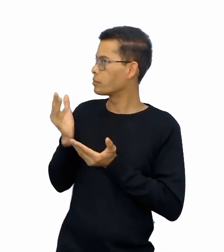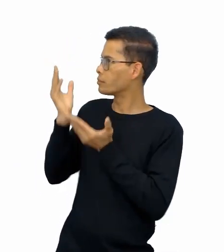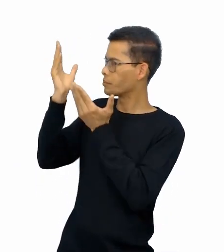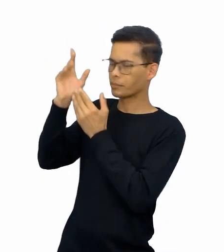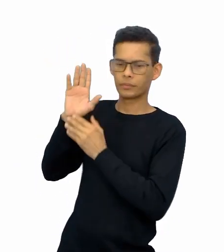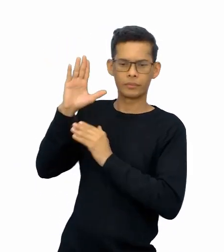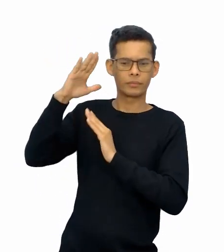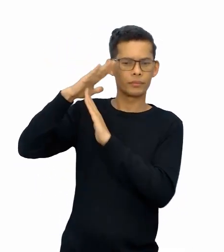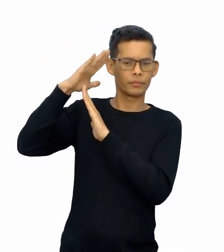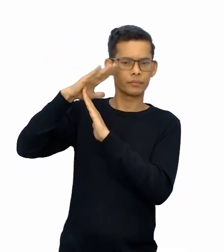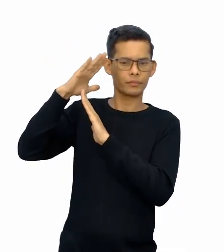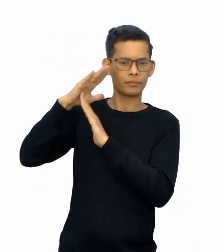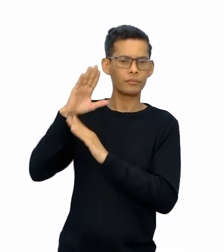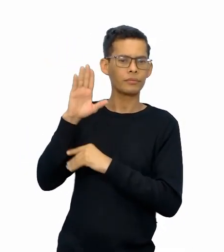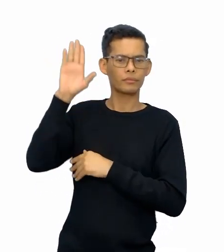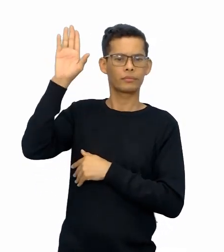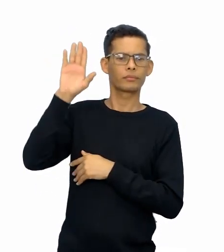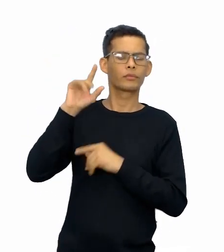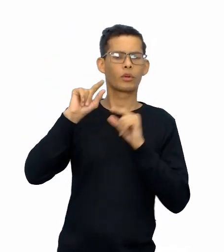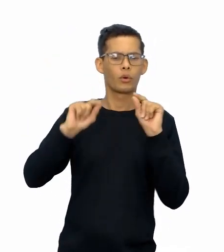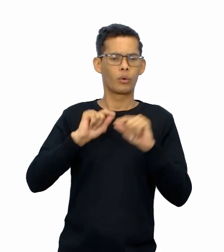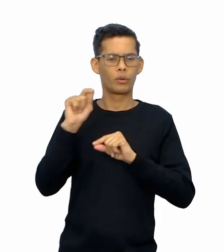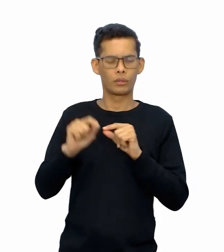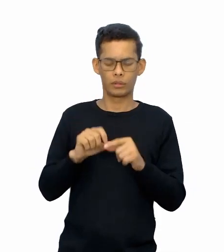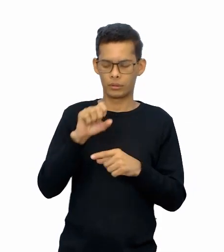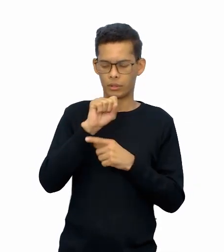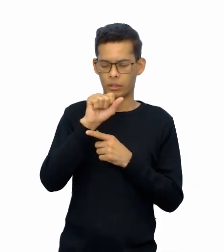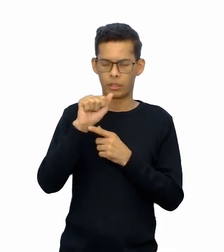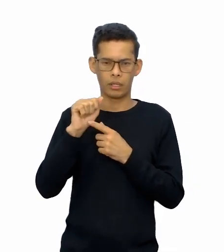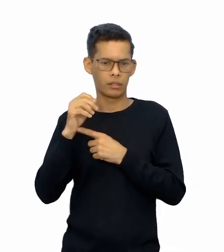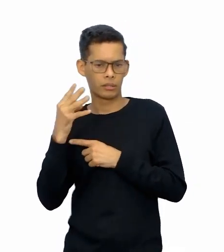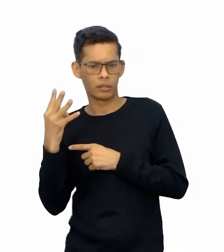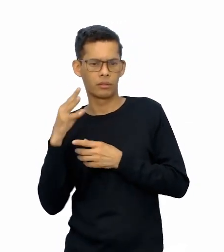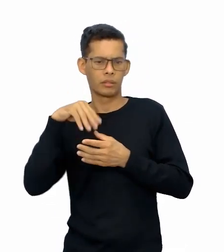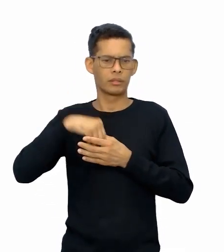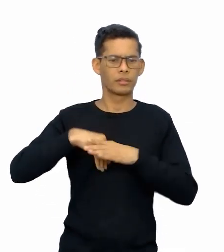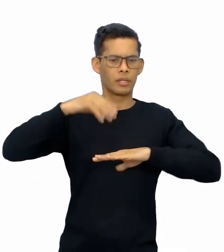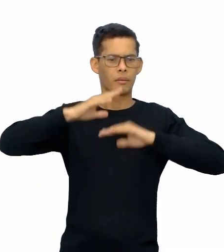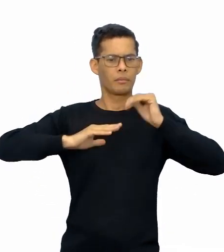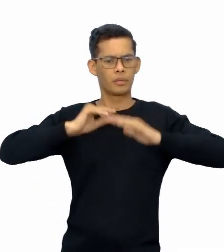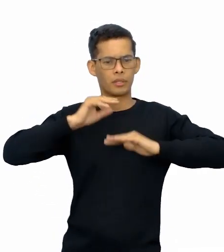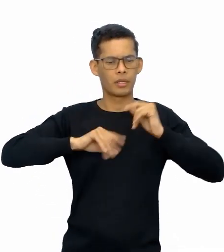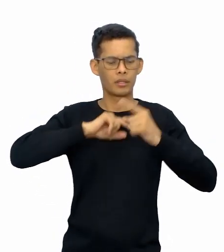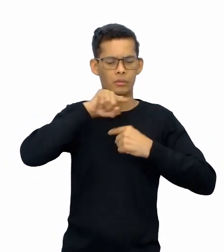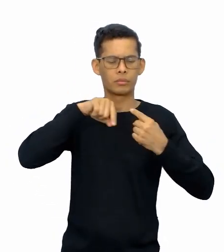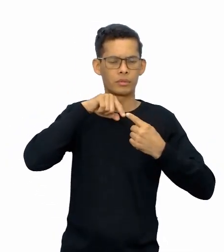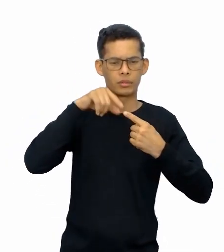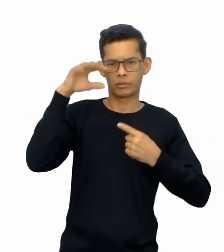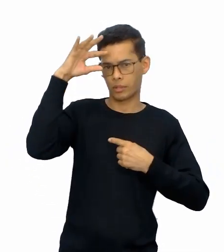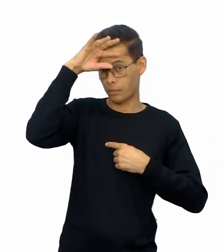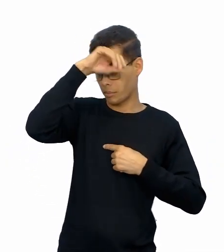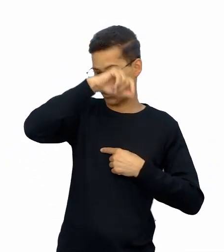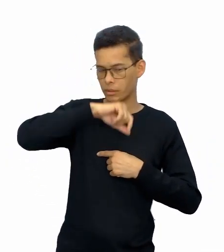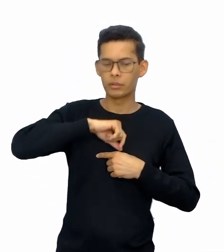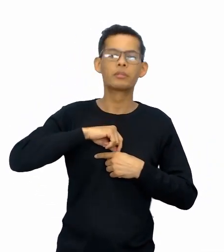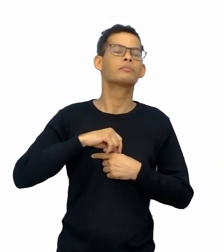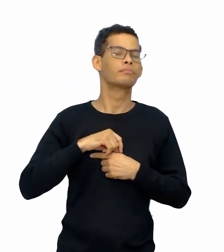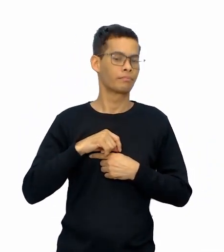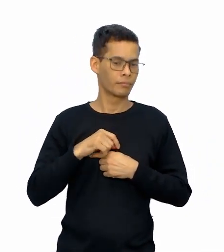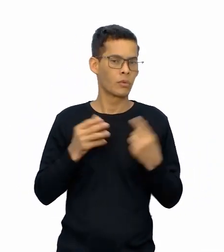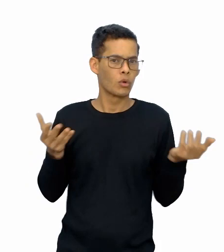topo, né, na parte superior aí, com a SA4, nós vimos as habilidades e objetivos de aprendizagem. Hoje,